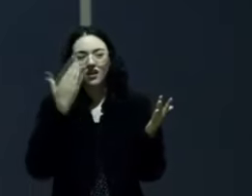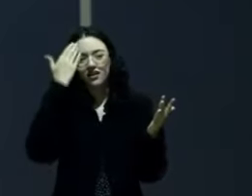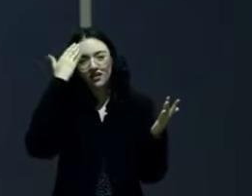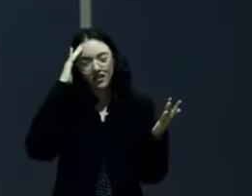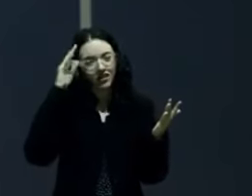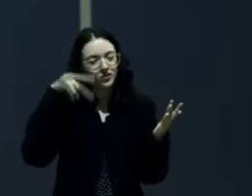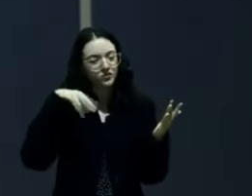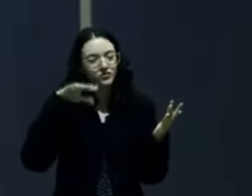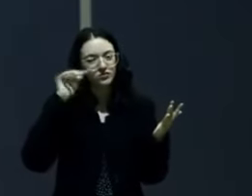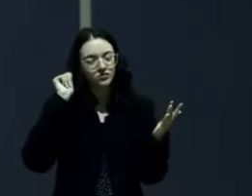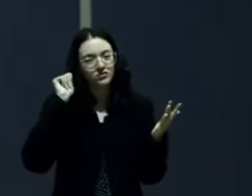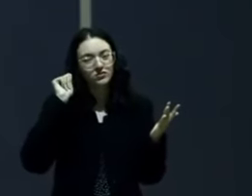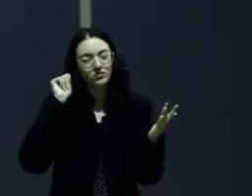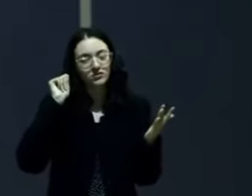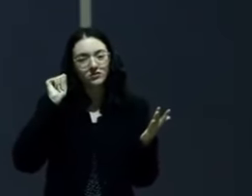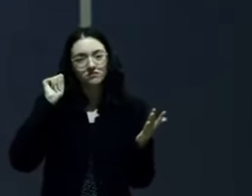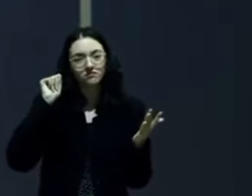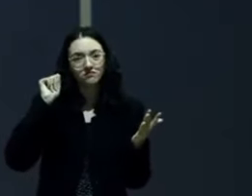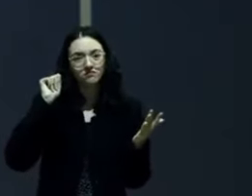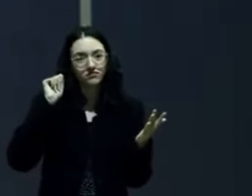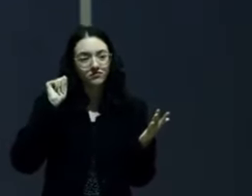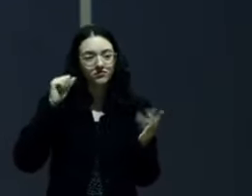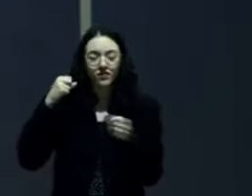São anos lendo este texto,